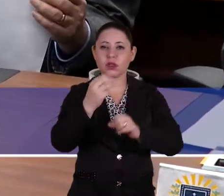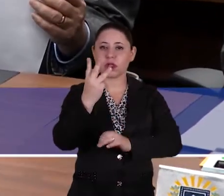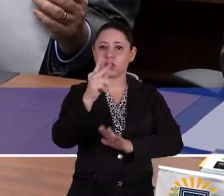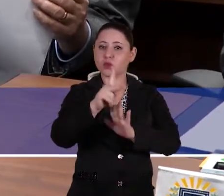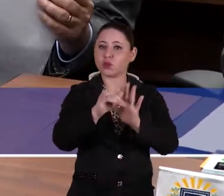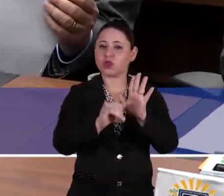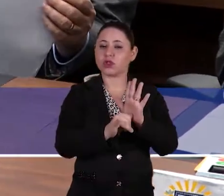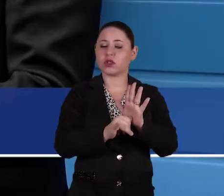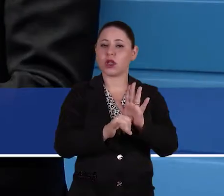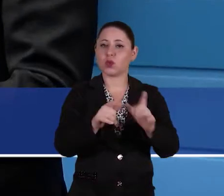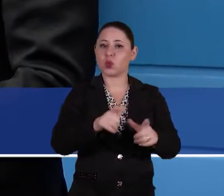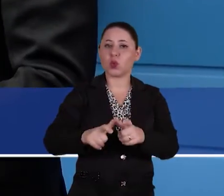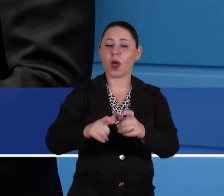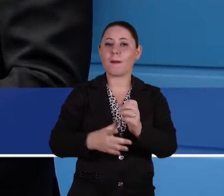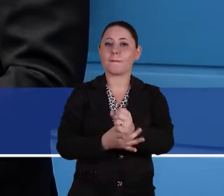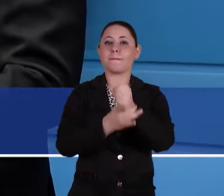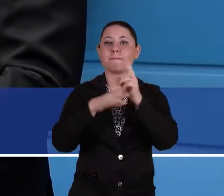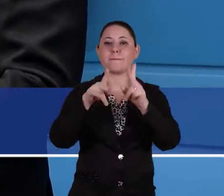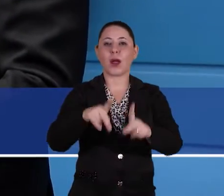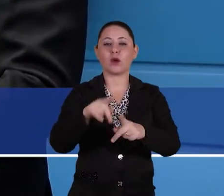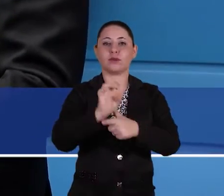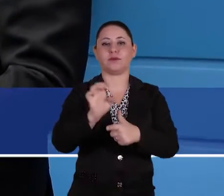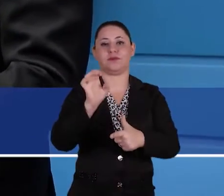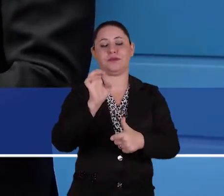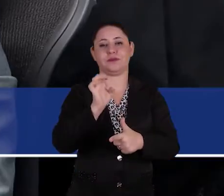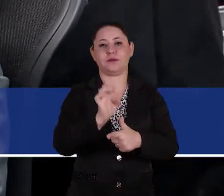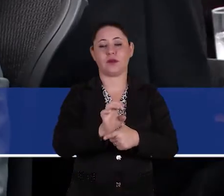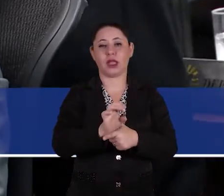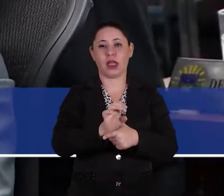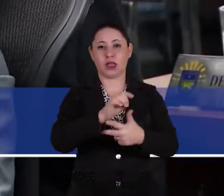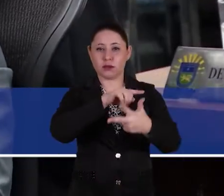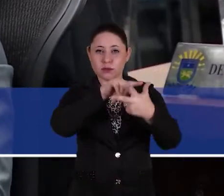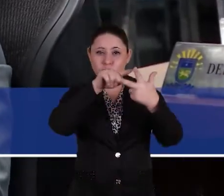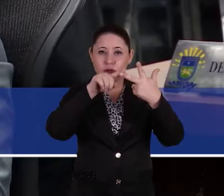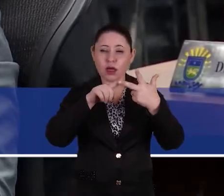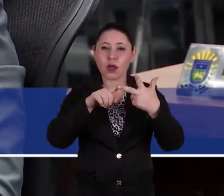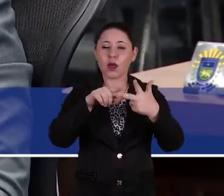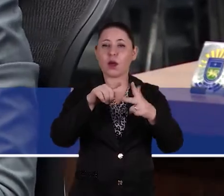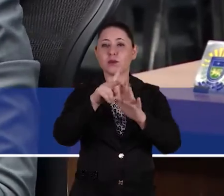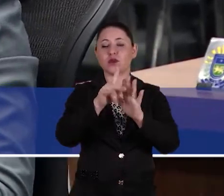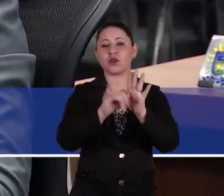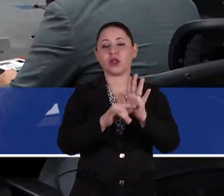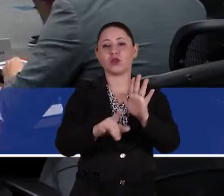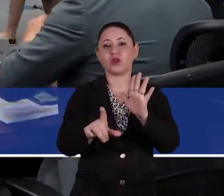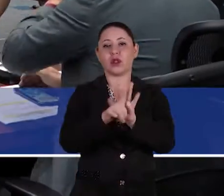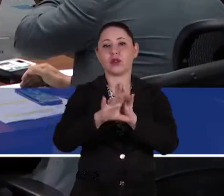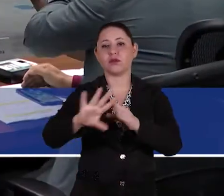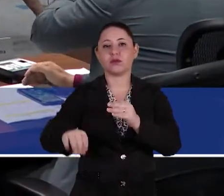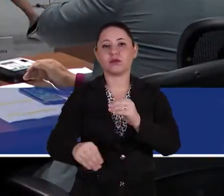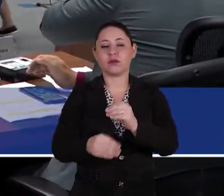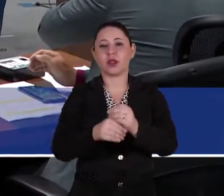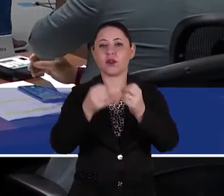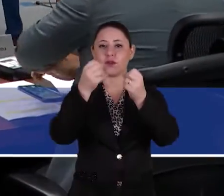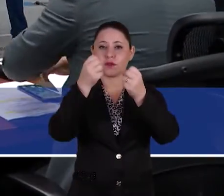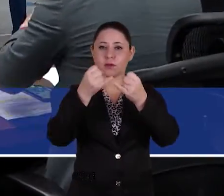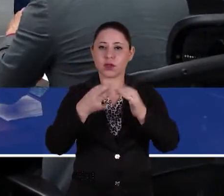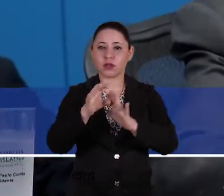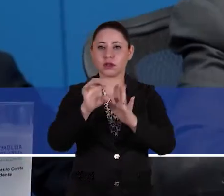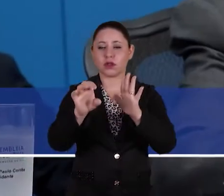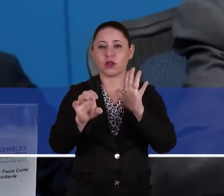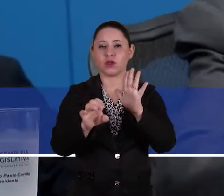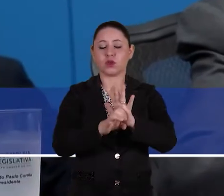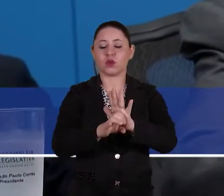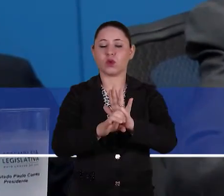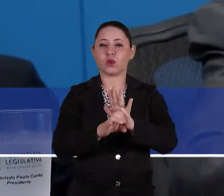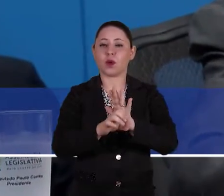aprovaram 3 projetos na área de segurança pública estadual. Dentre eles, o projeto de lei complementar, que dispõe sobre o Estatuto